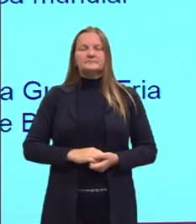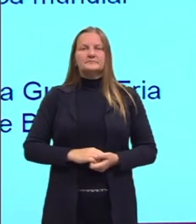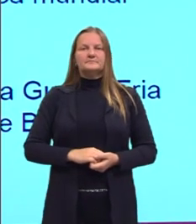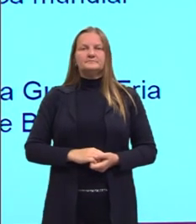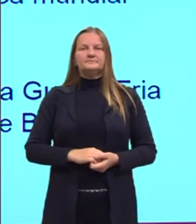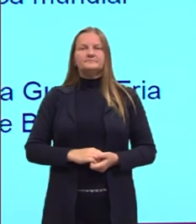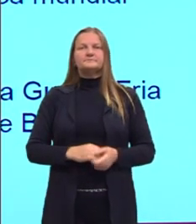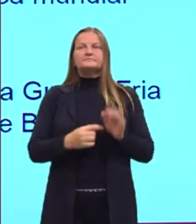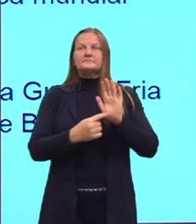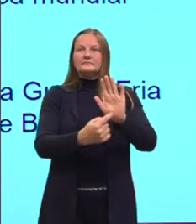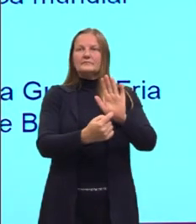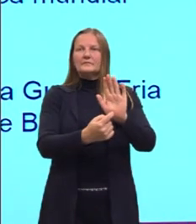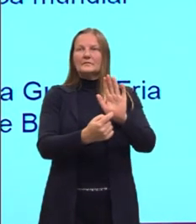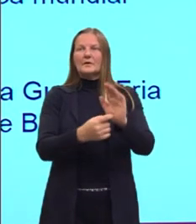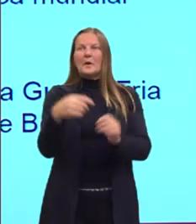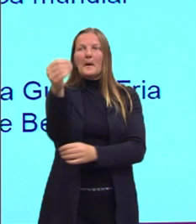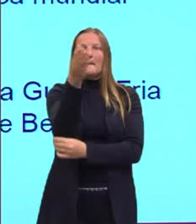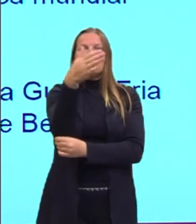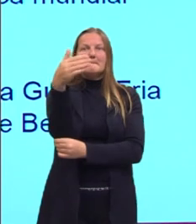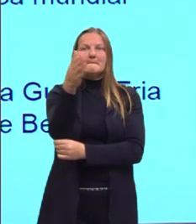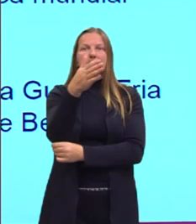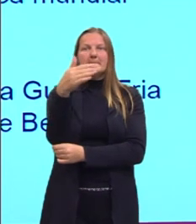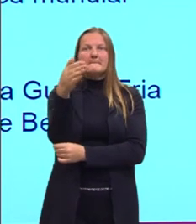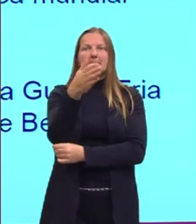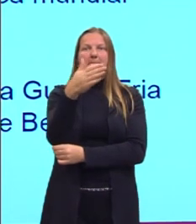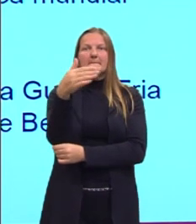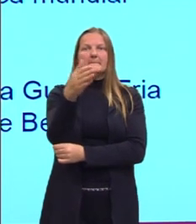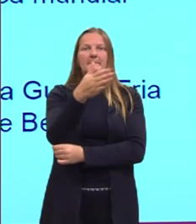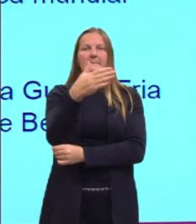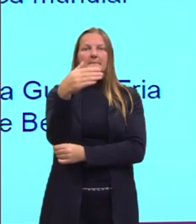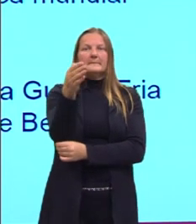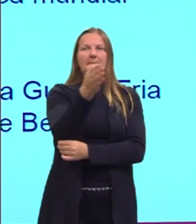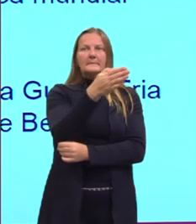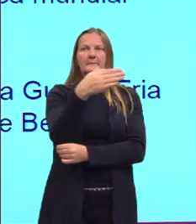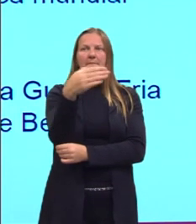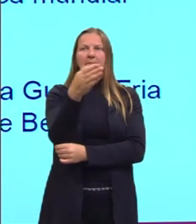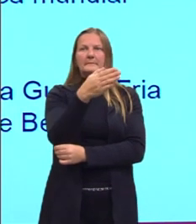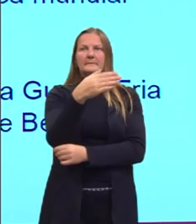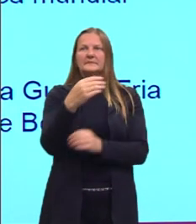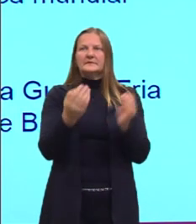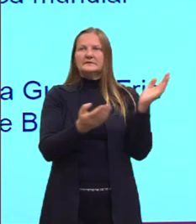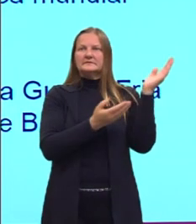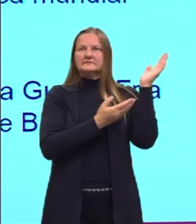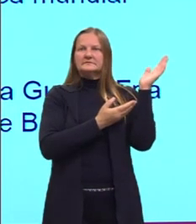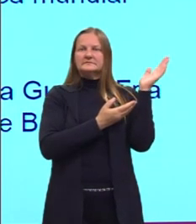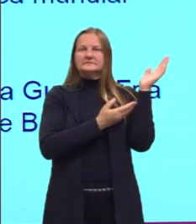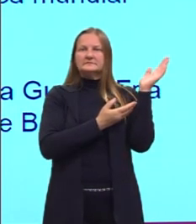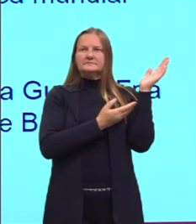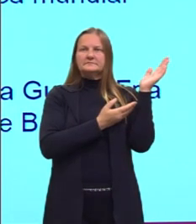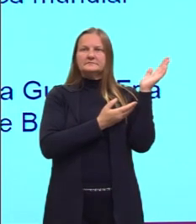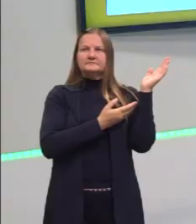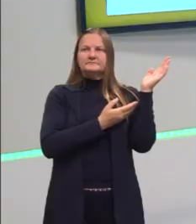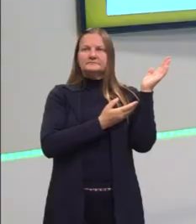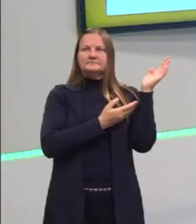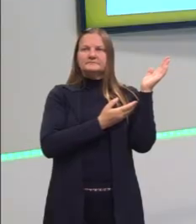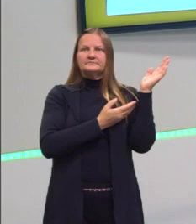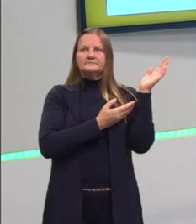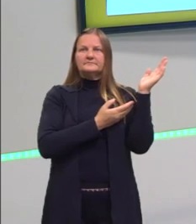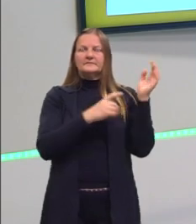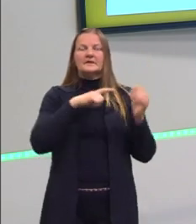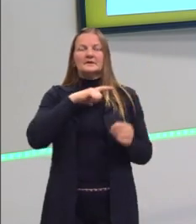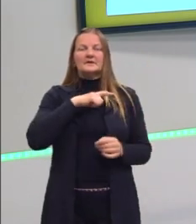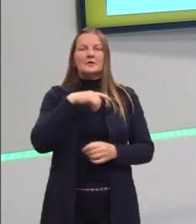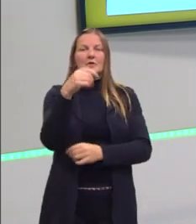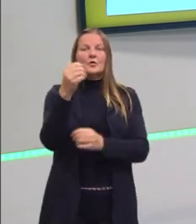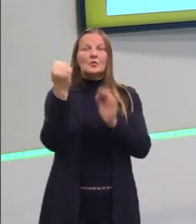tá e eu trago aqui as bandeiras certo obrigado uma coisa interessante que eu trago aqui para vocês ó ó é justamente as bandeiras